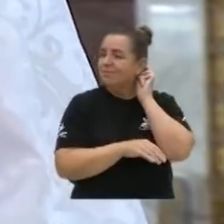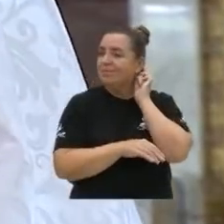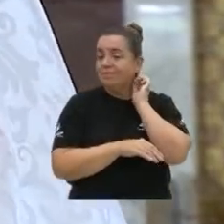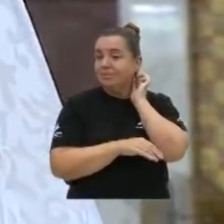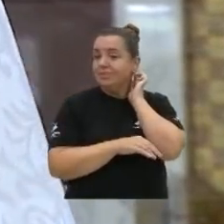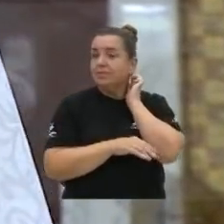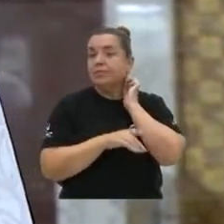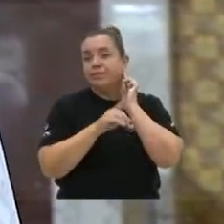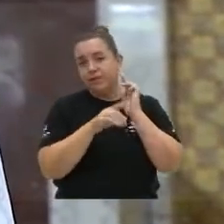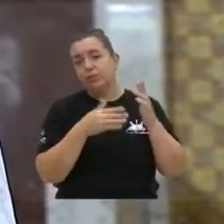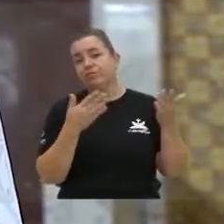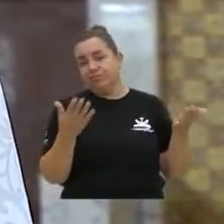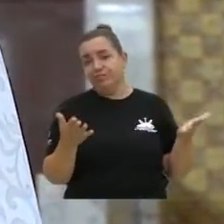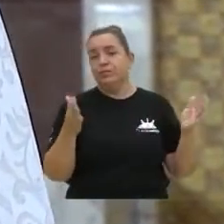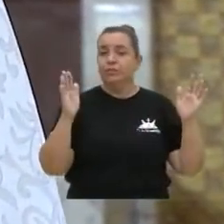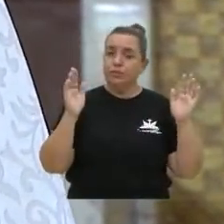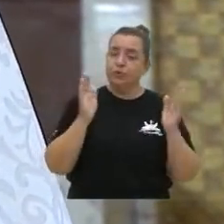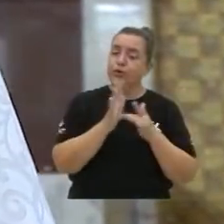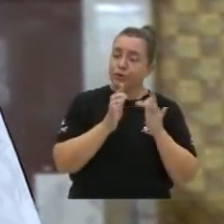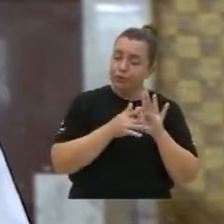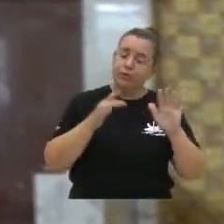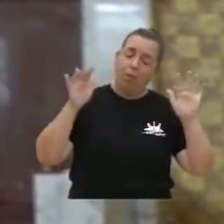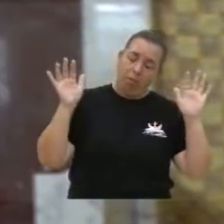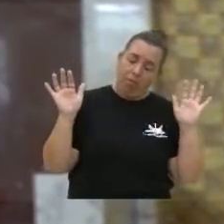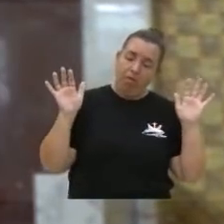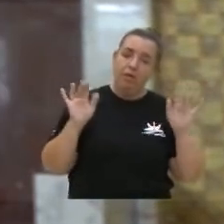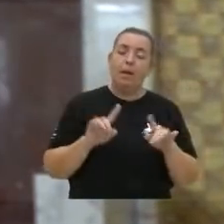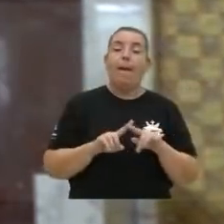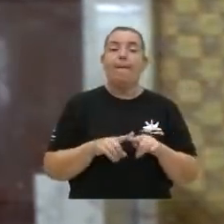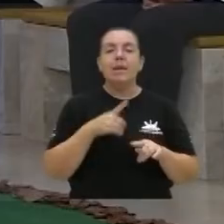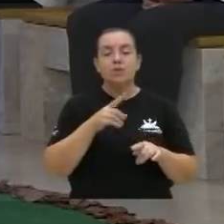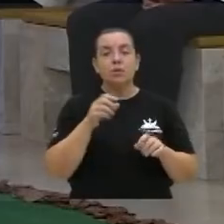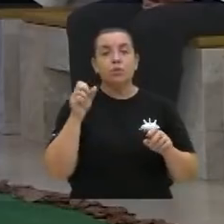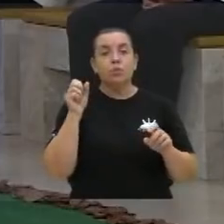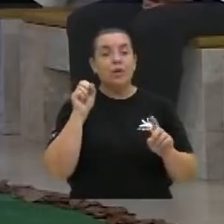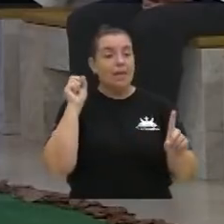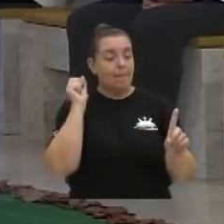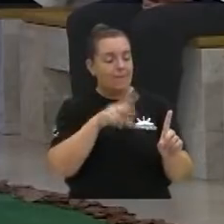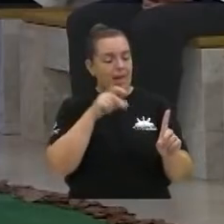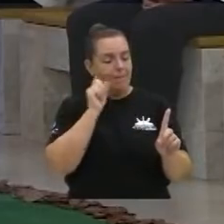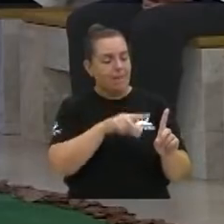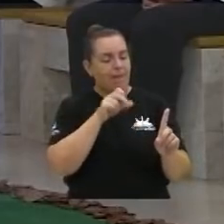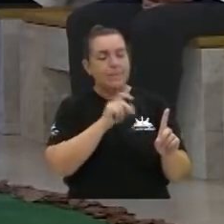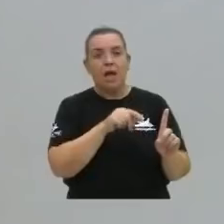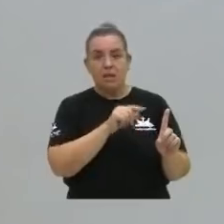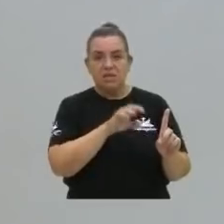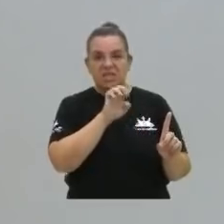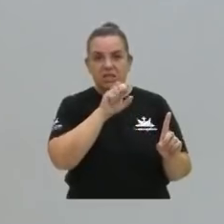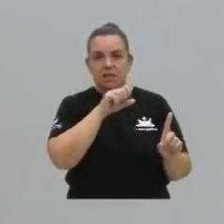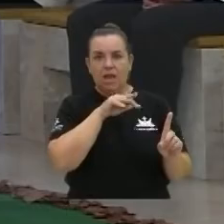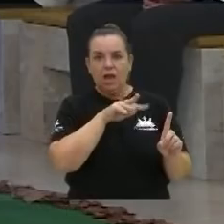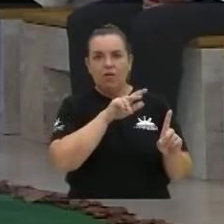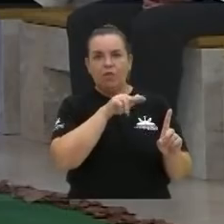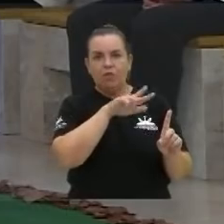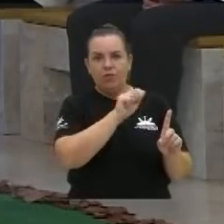Tanto que mataram nosso Senhor. Quando Estevão foi morto, os judeus